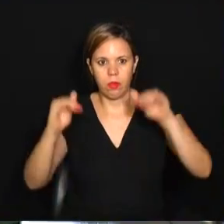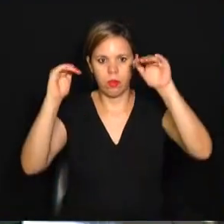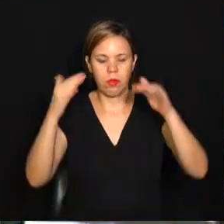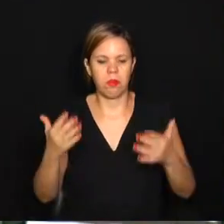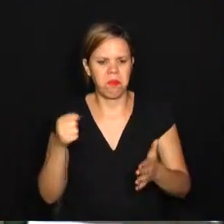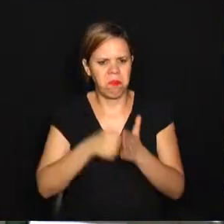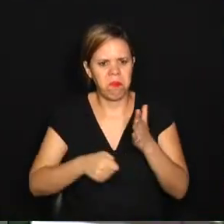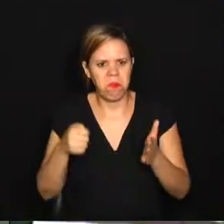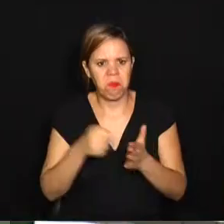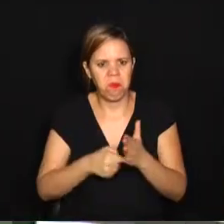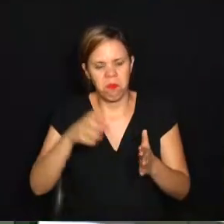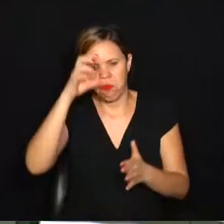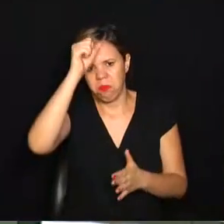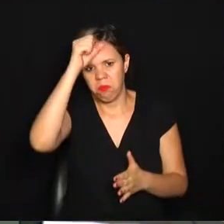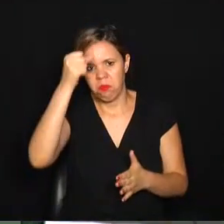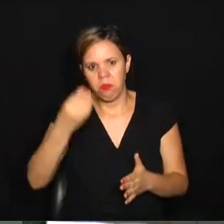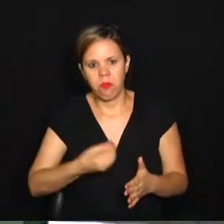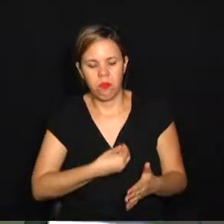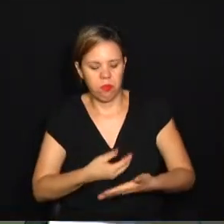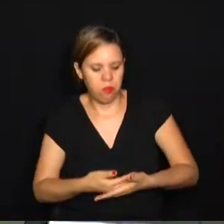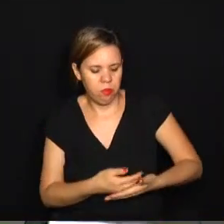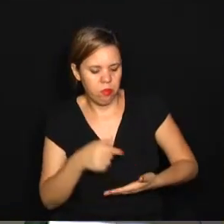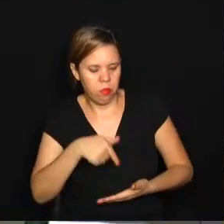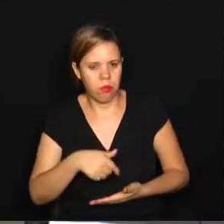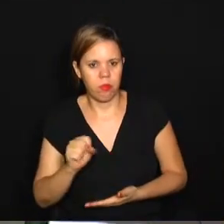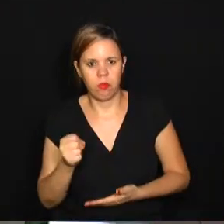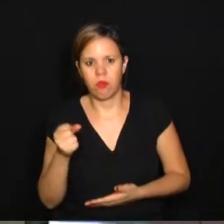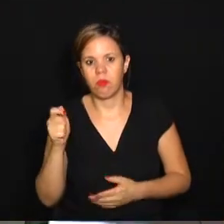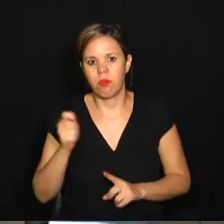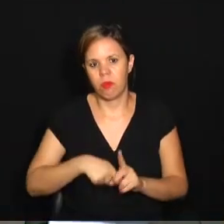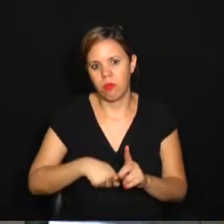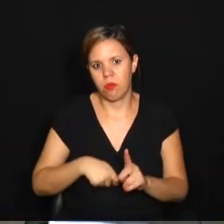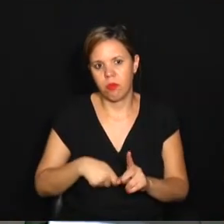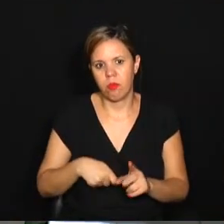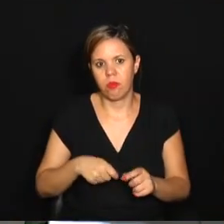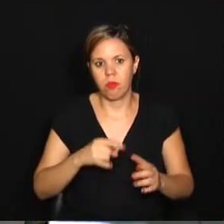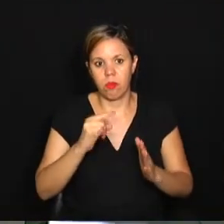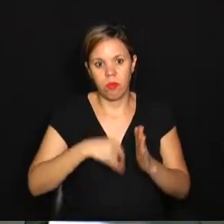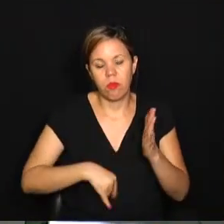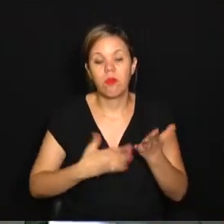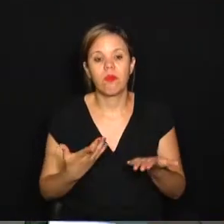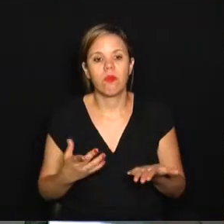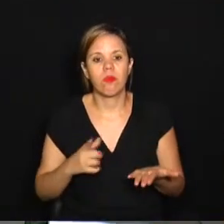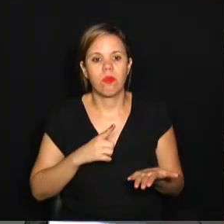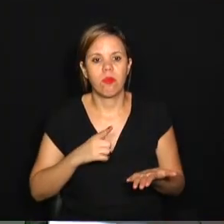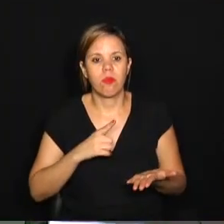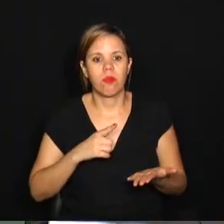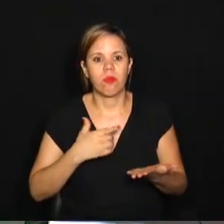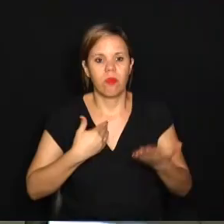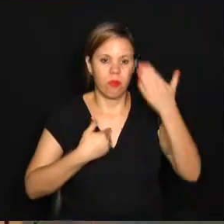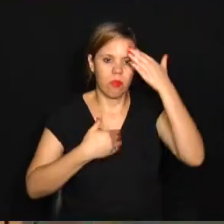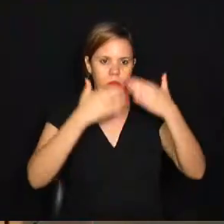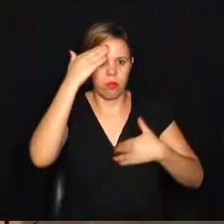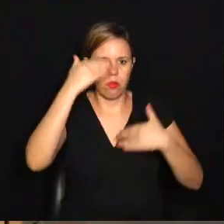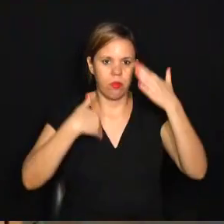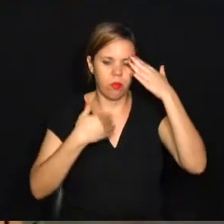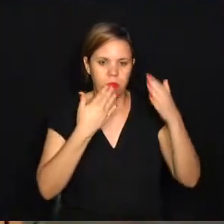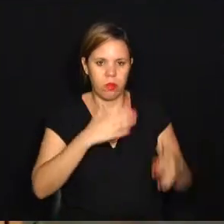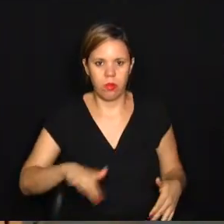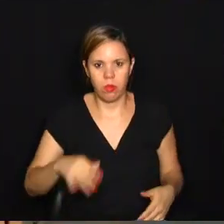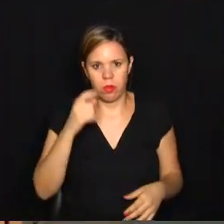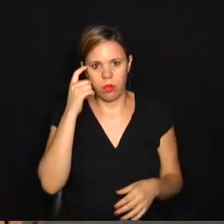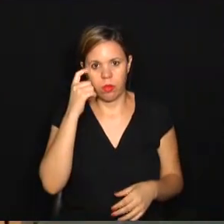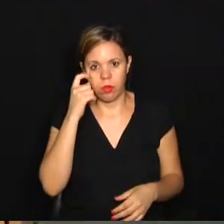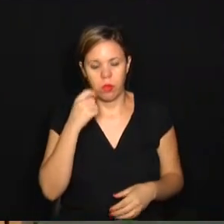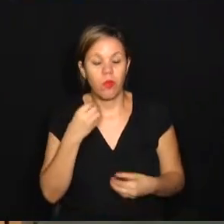uma guerreira, pois ainda bebê, aos 8 meses, foi diagnosticada com paralisia infantil. Eu não